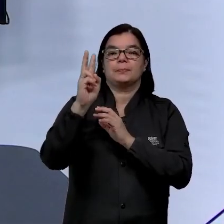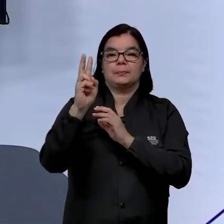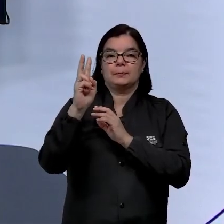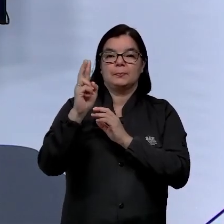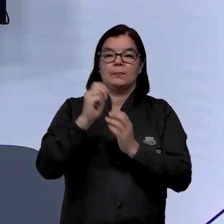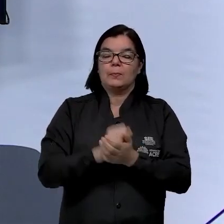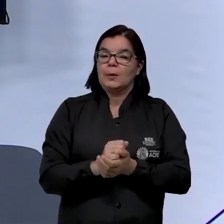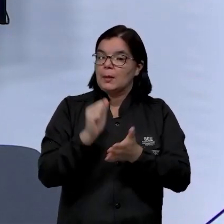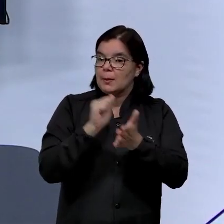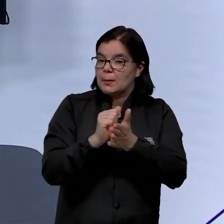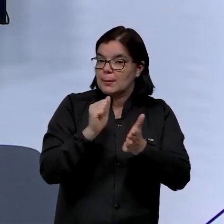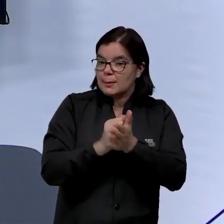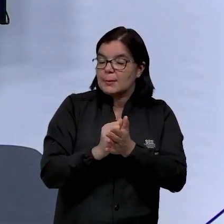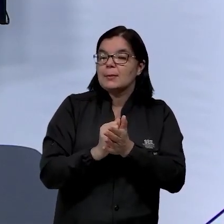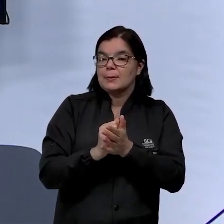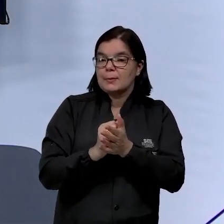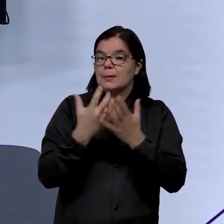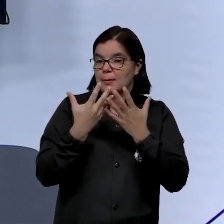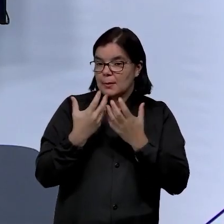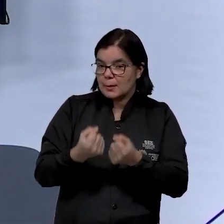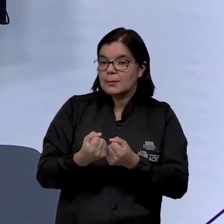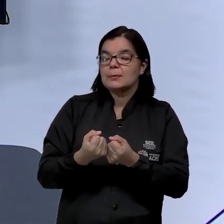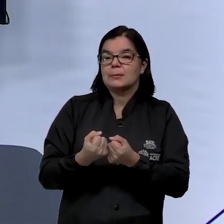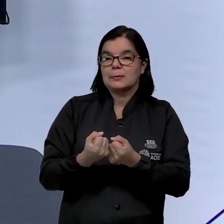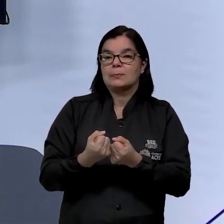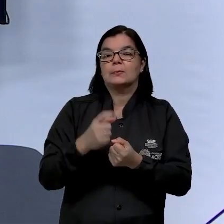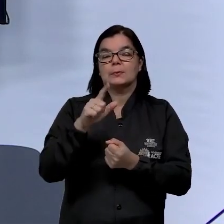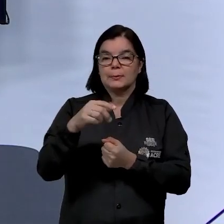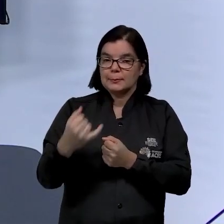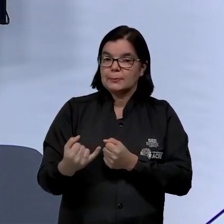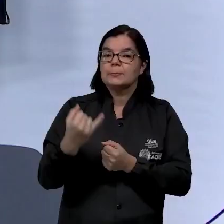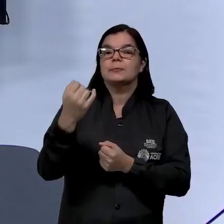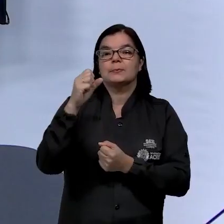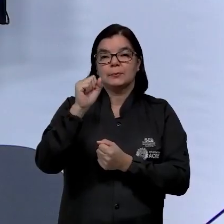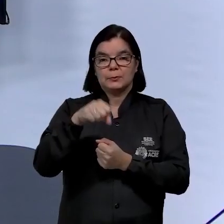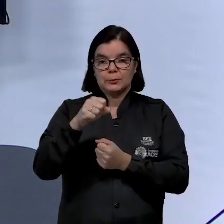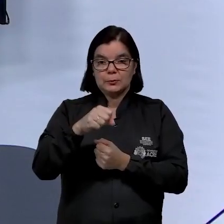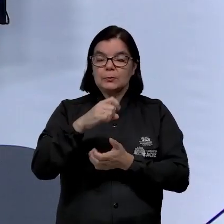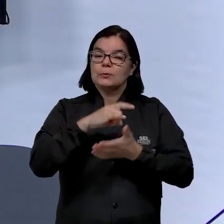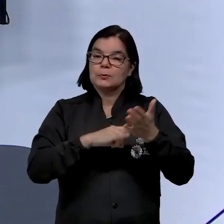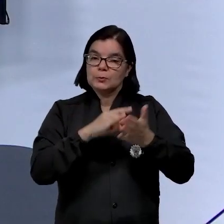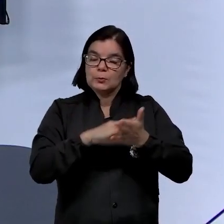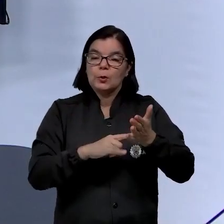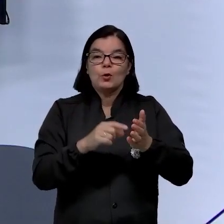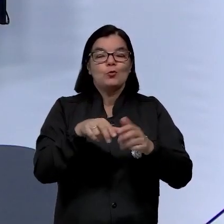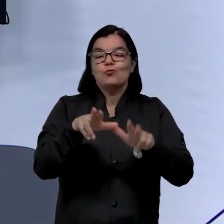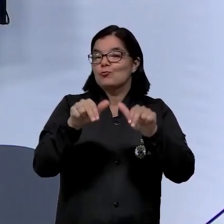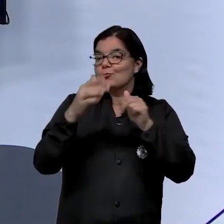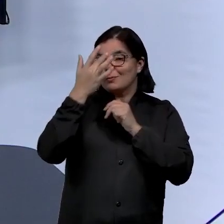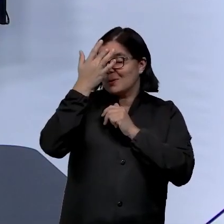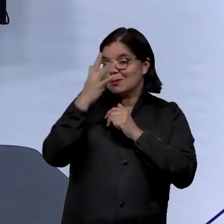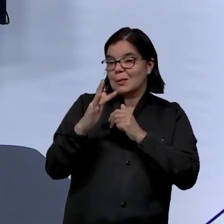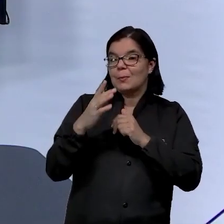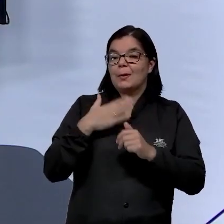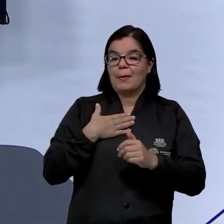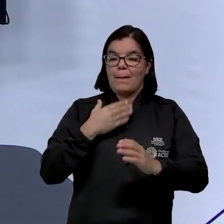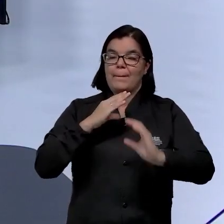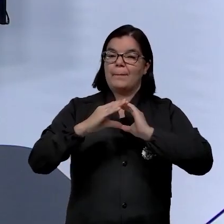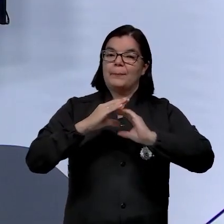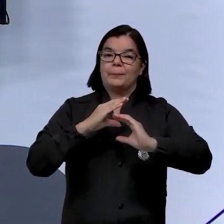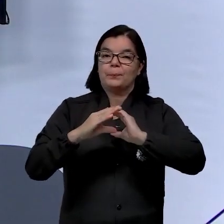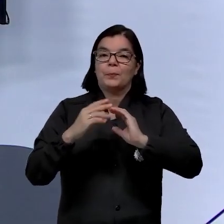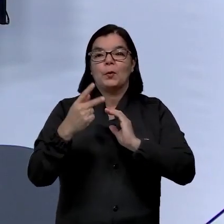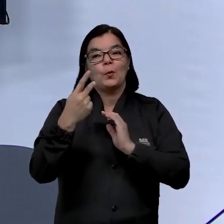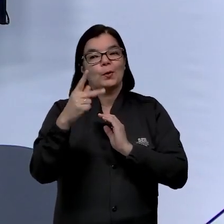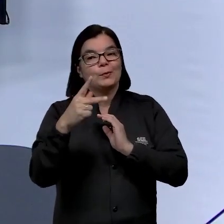que essas obras recebem. Então é importante sim fazer esse registro. A gente nunca sabe quando é que a minha música, né, ou